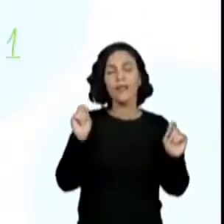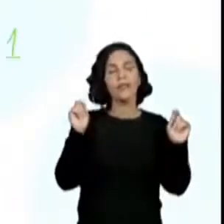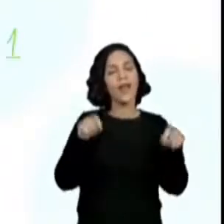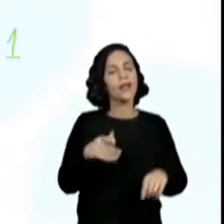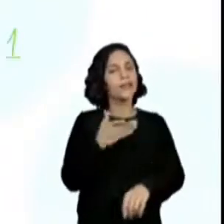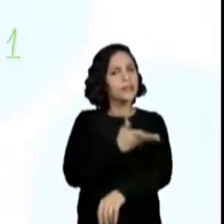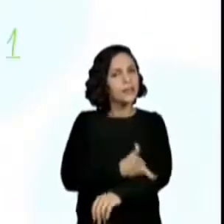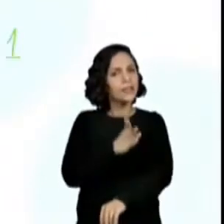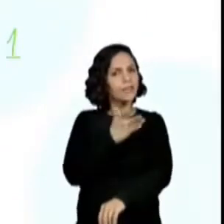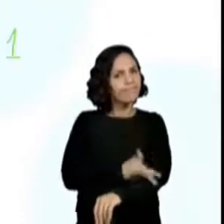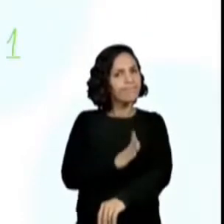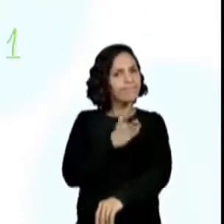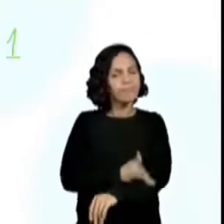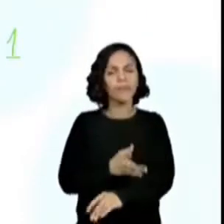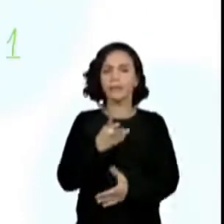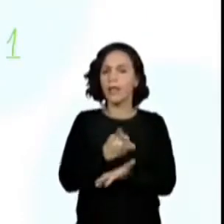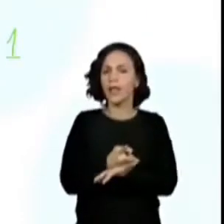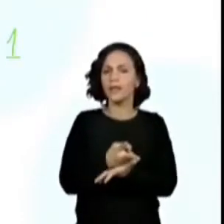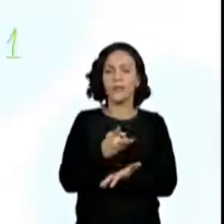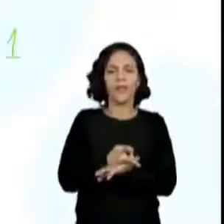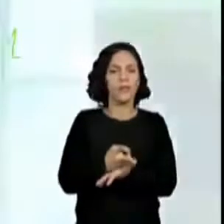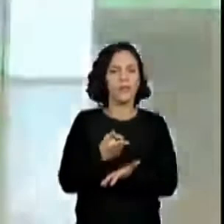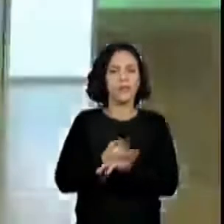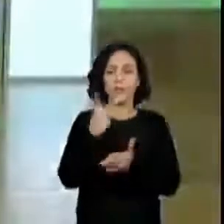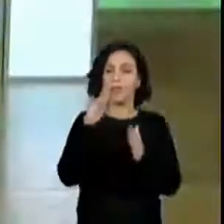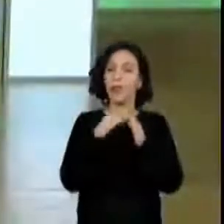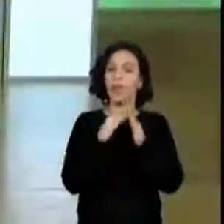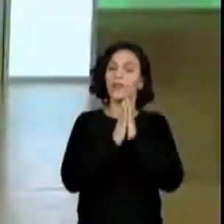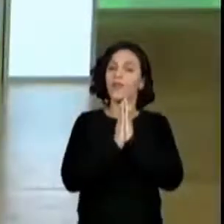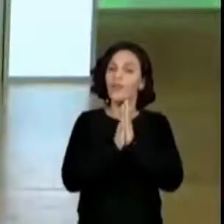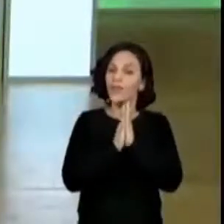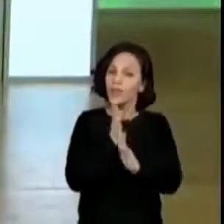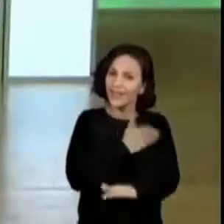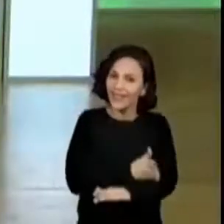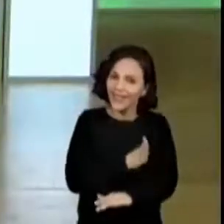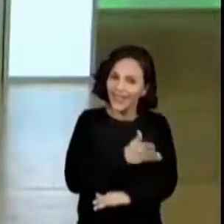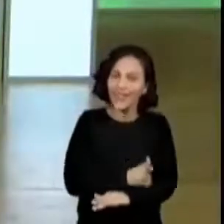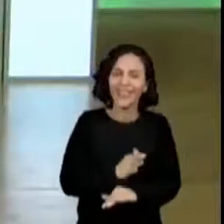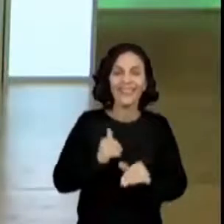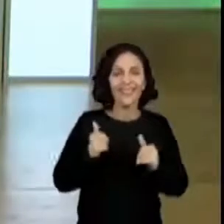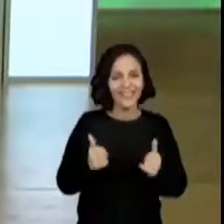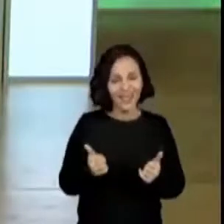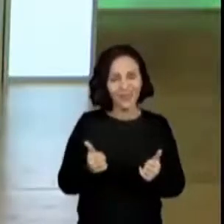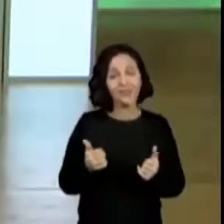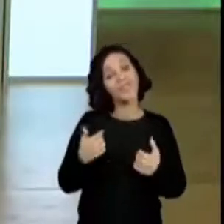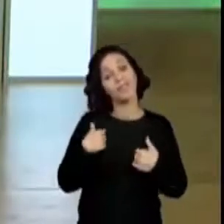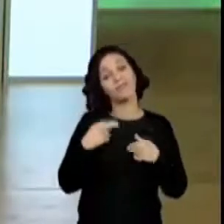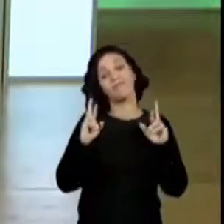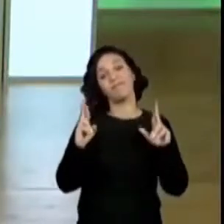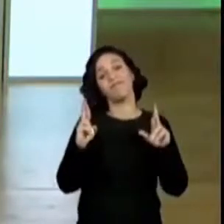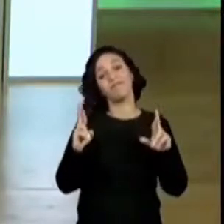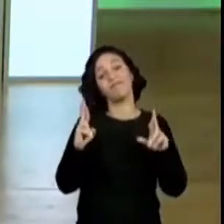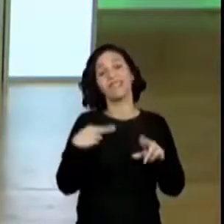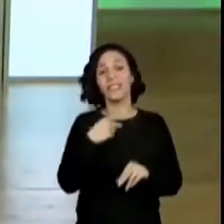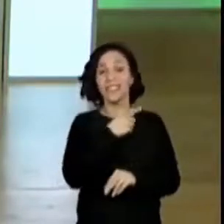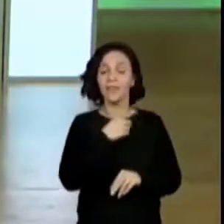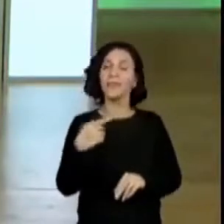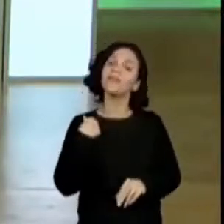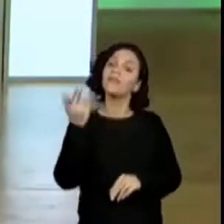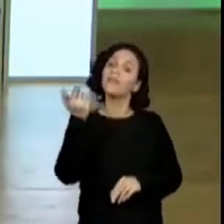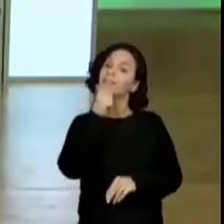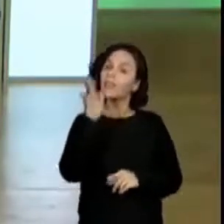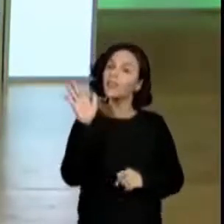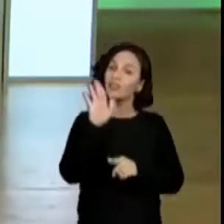para ir treinando o tempo todo. Treinem, por favor. Eu espero que esta semana eu tenha contribuído